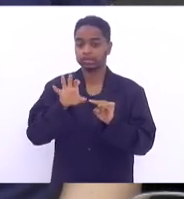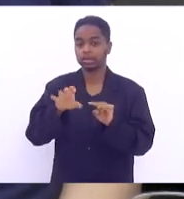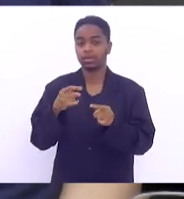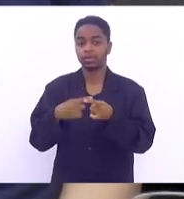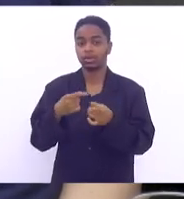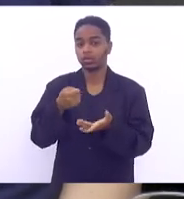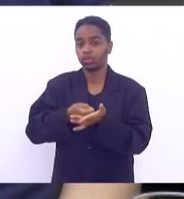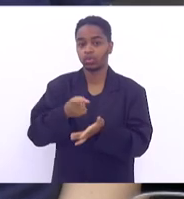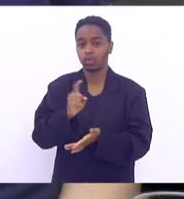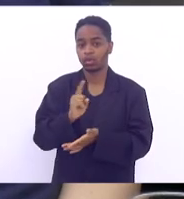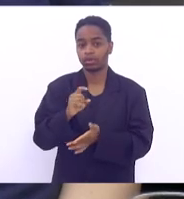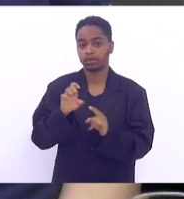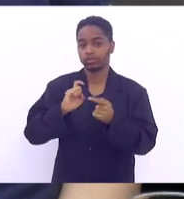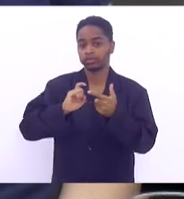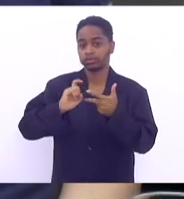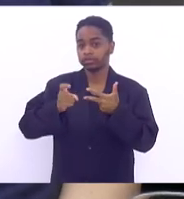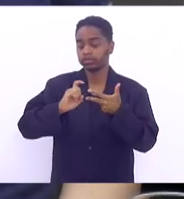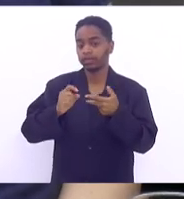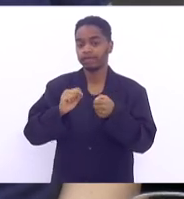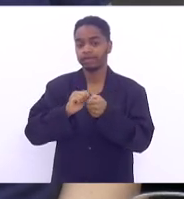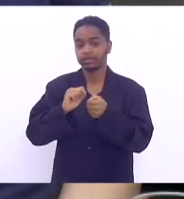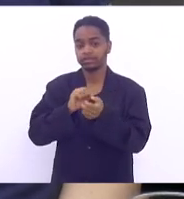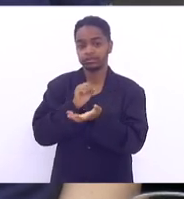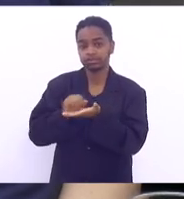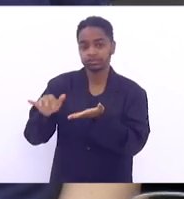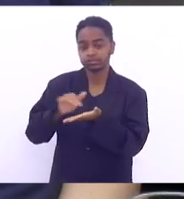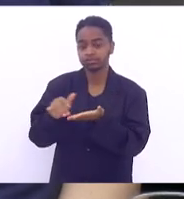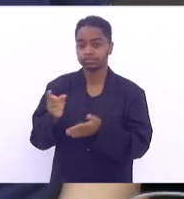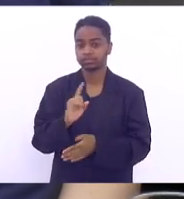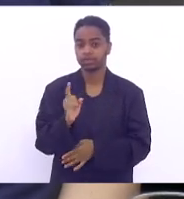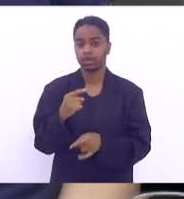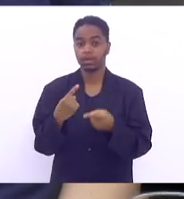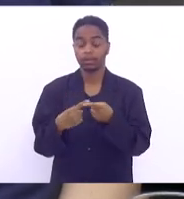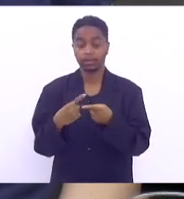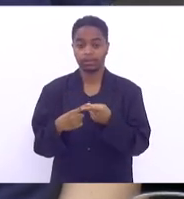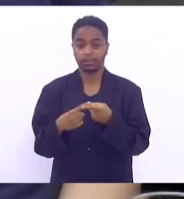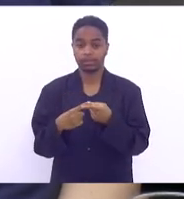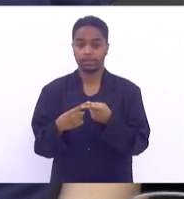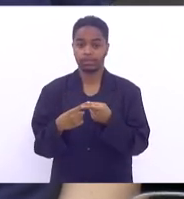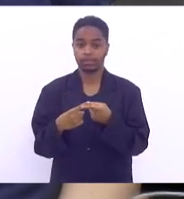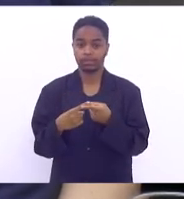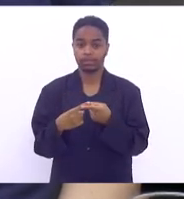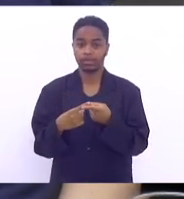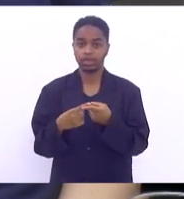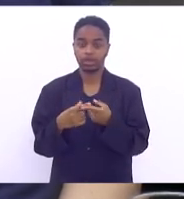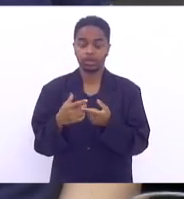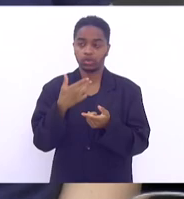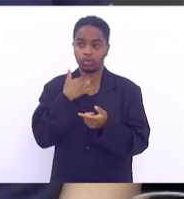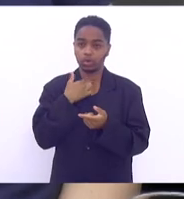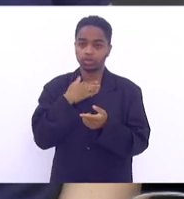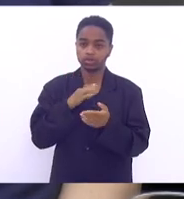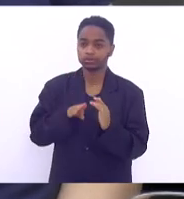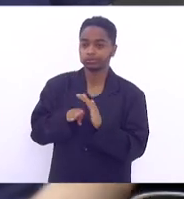Poder Executivo a fazer a despesa, então eles buscam não incorrer nesse vício de inconstitucionalidade,